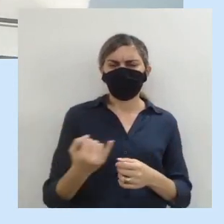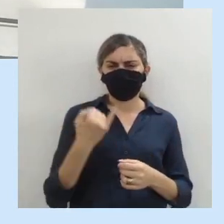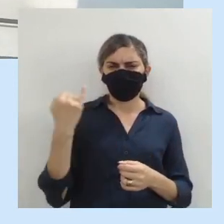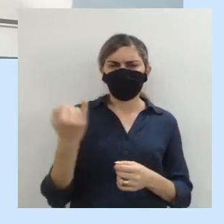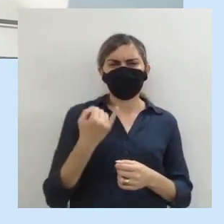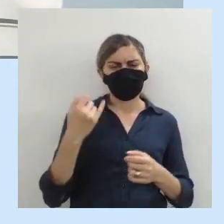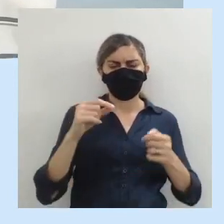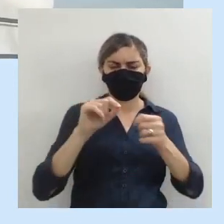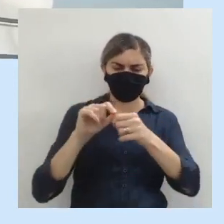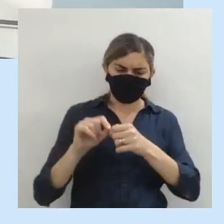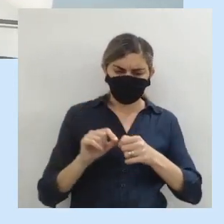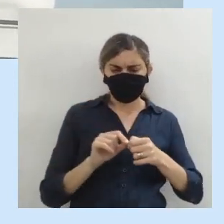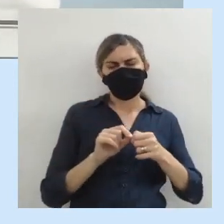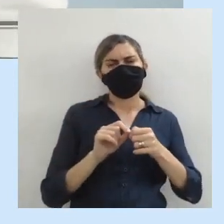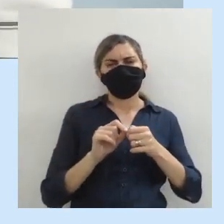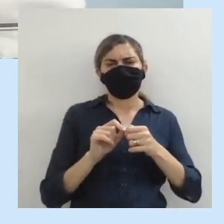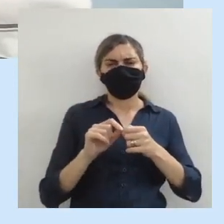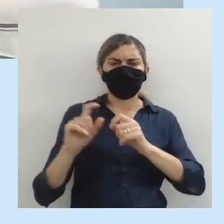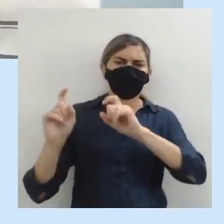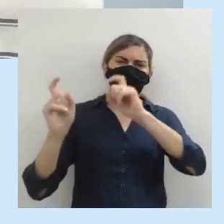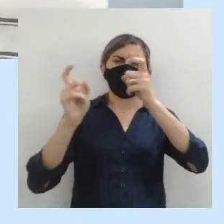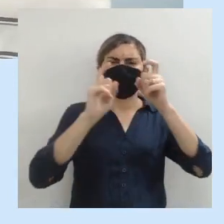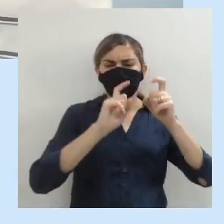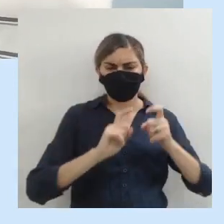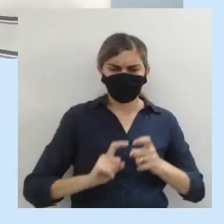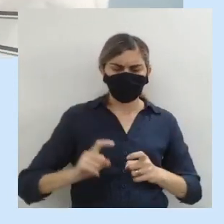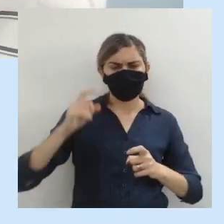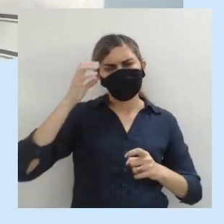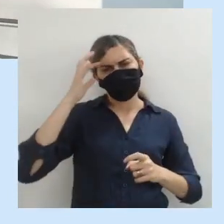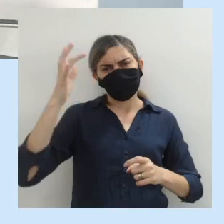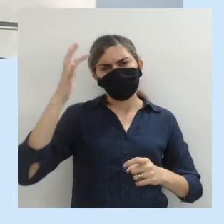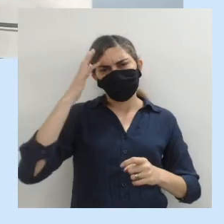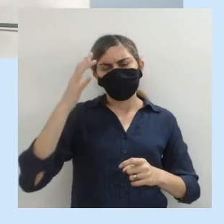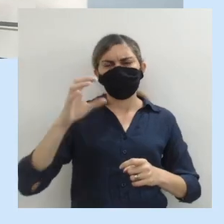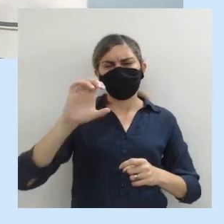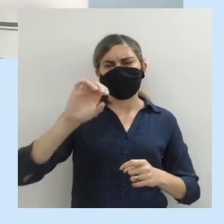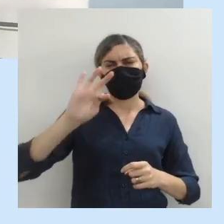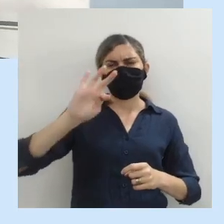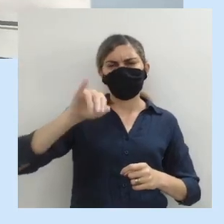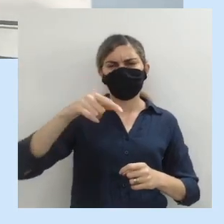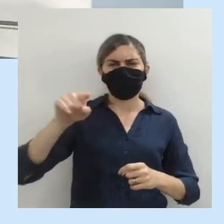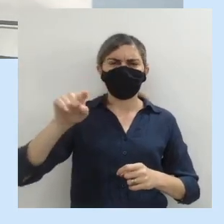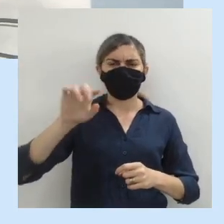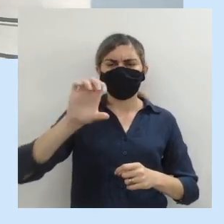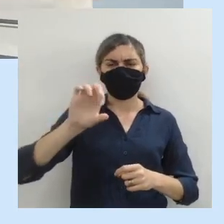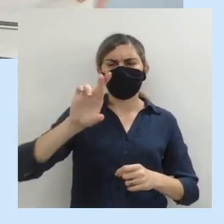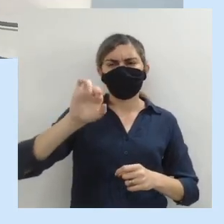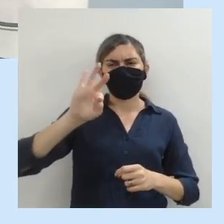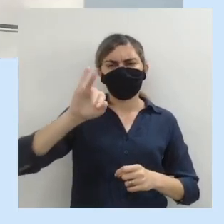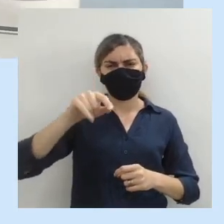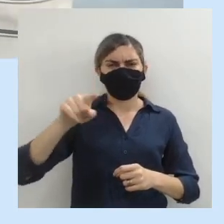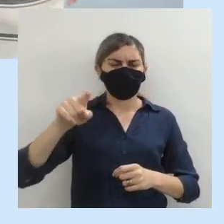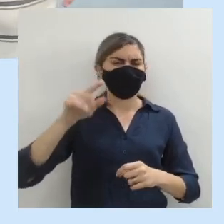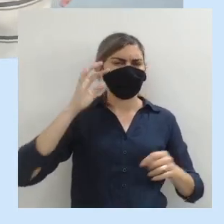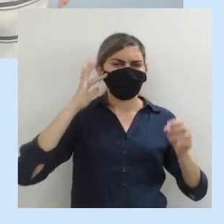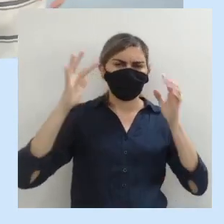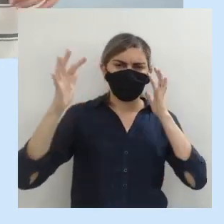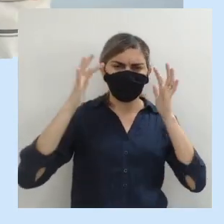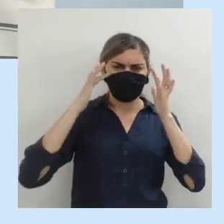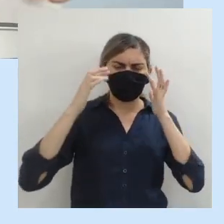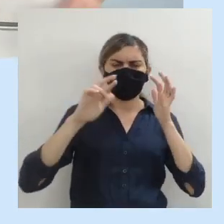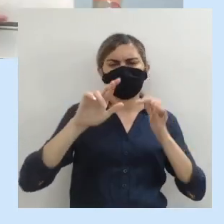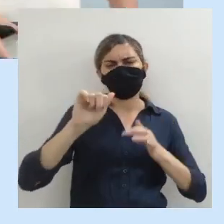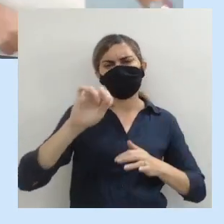para a produção de articulações do pensamento cristão. Olha aí, cristão com a filosofia